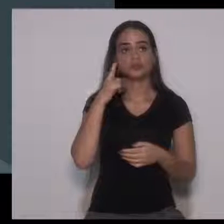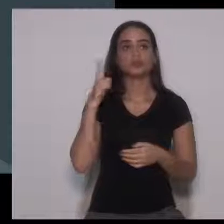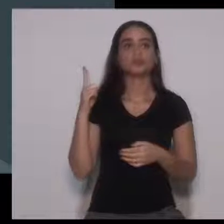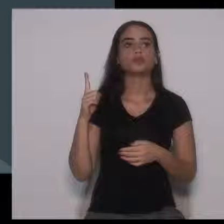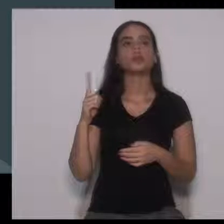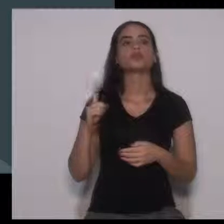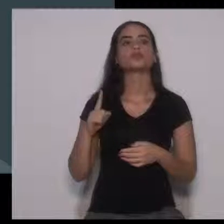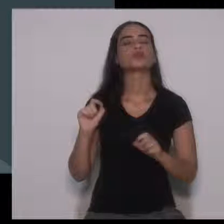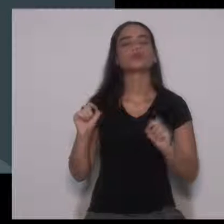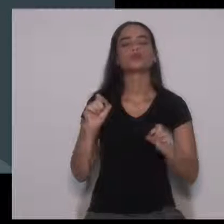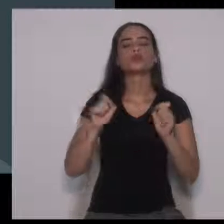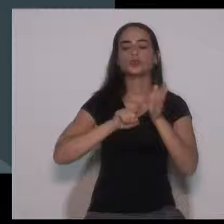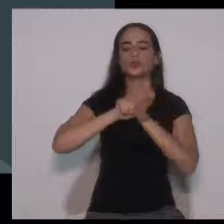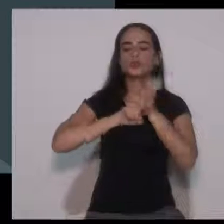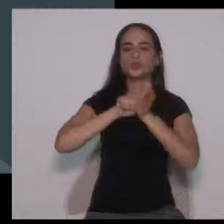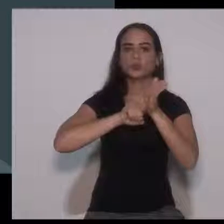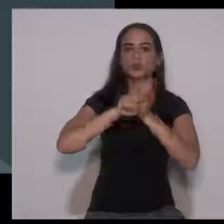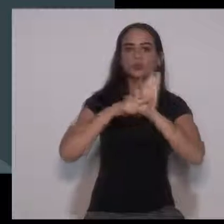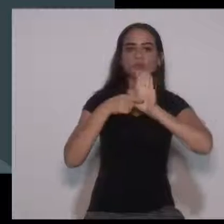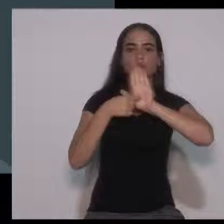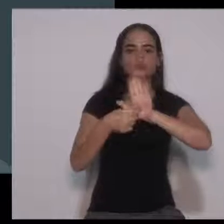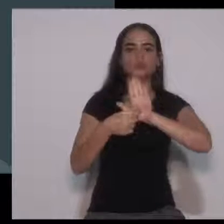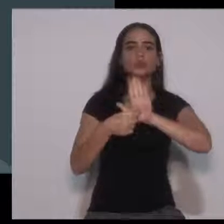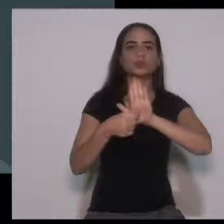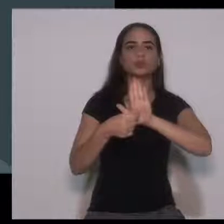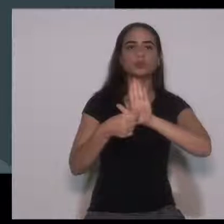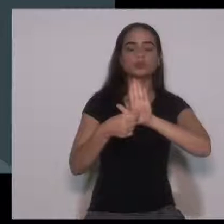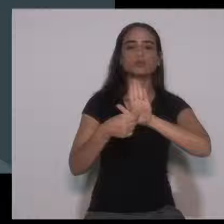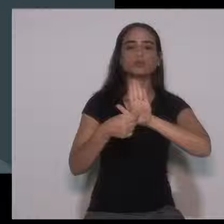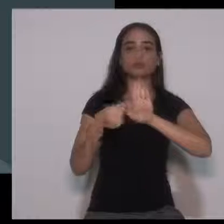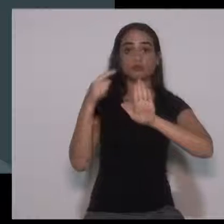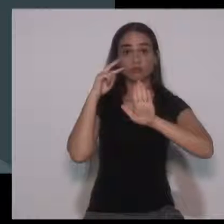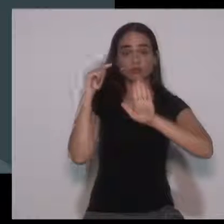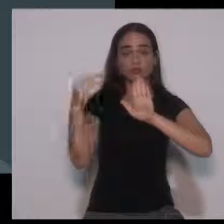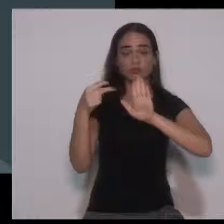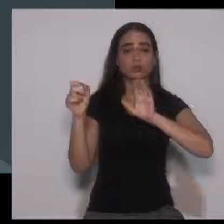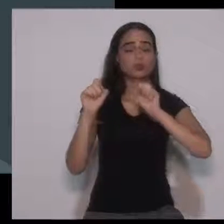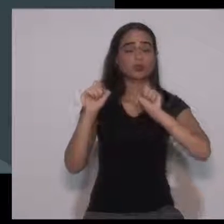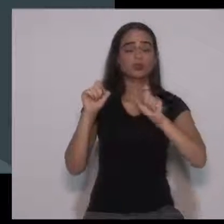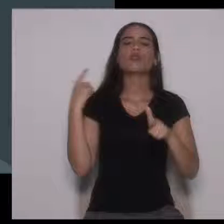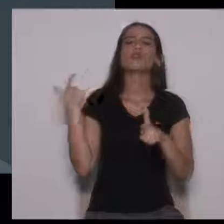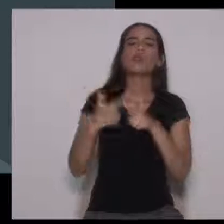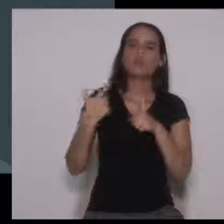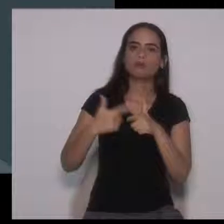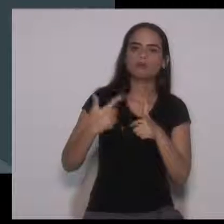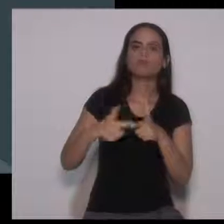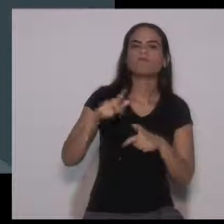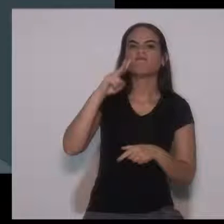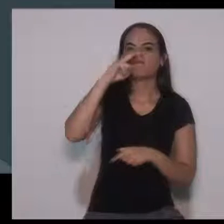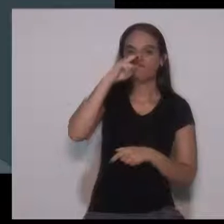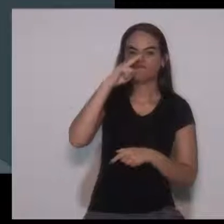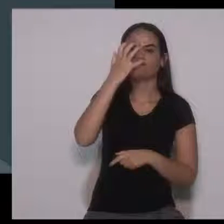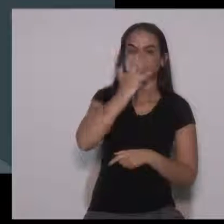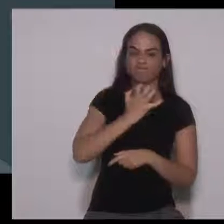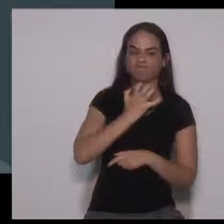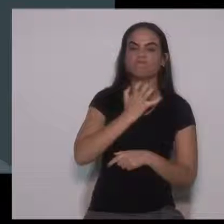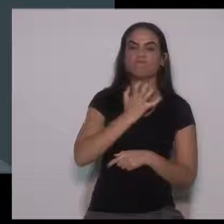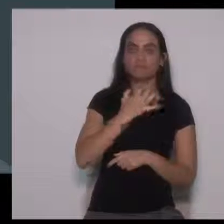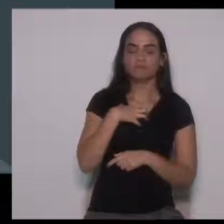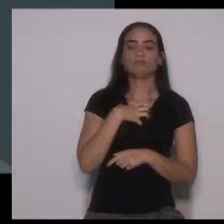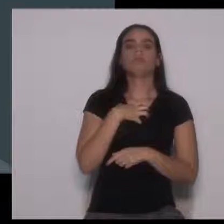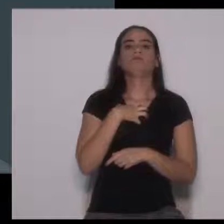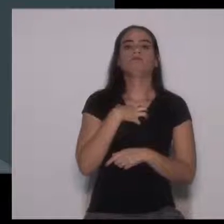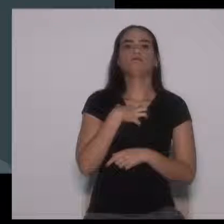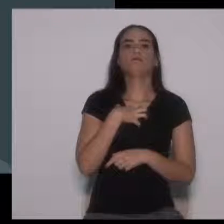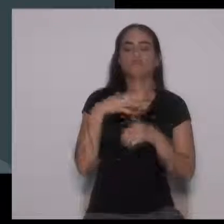dado estatístico. Esses dados estatísticos vão chamar a atenção que realmente o problema é grave, né, e toca profundamente